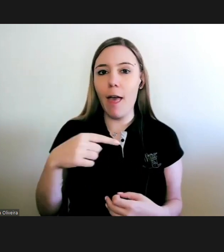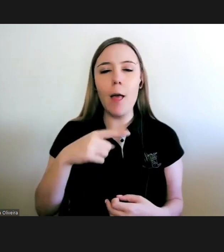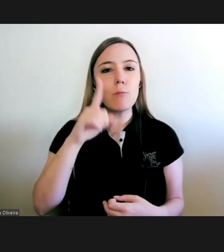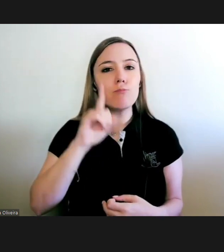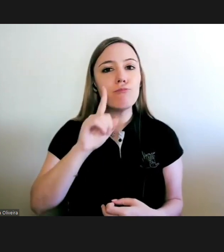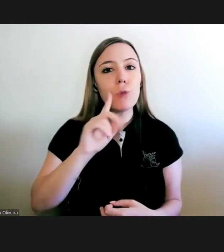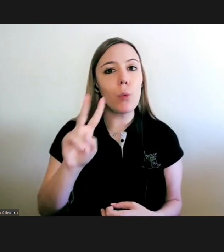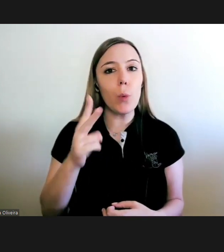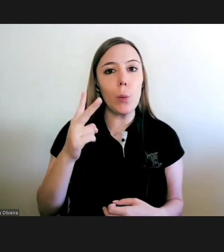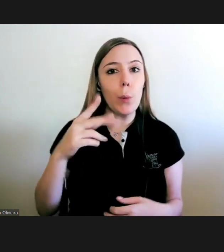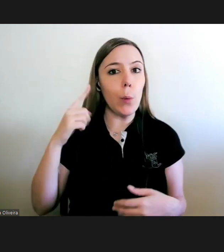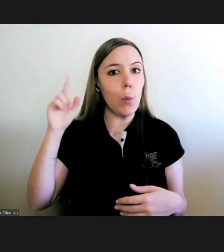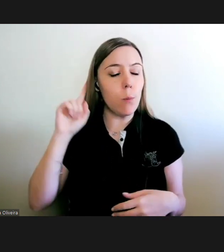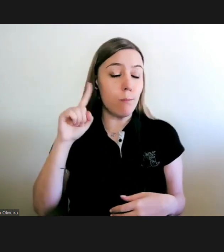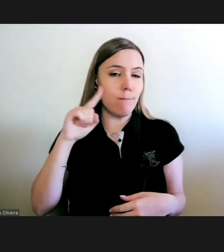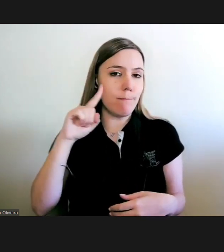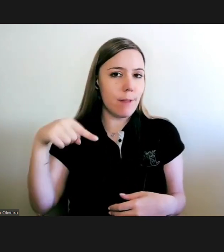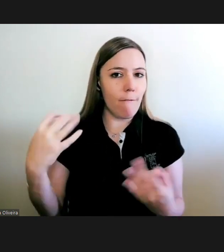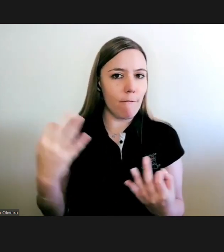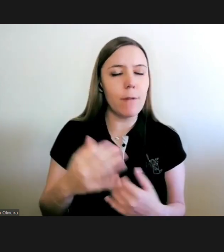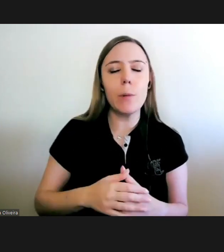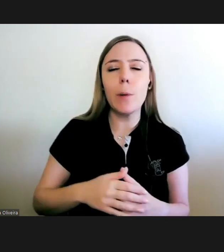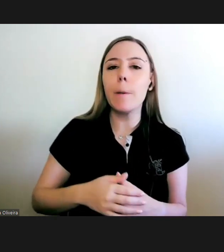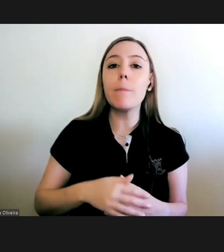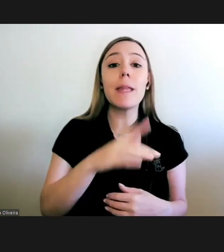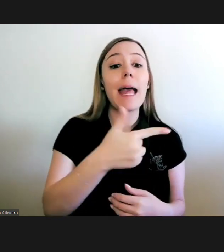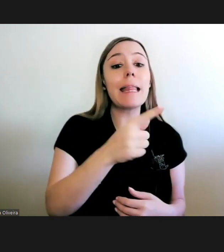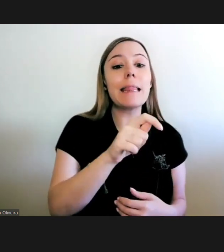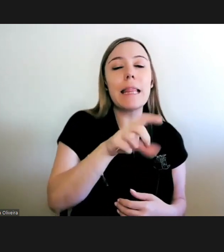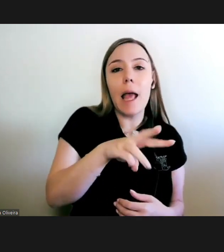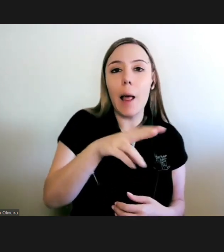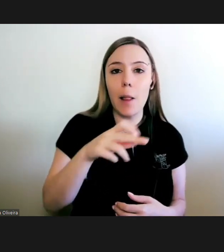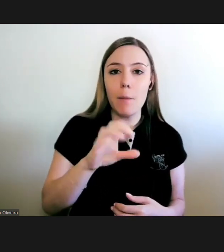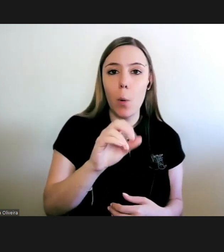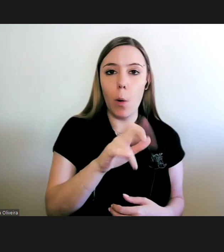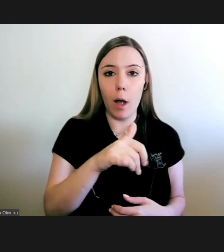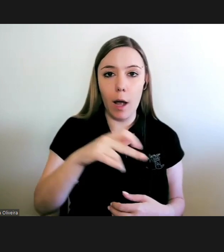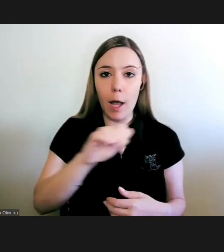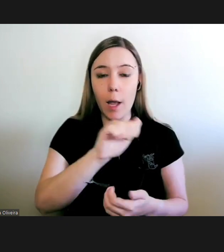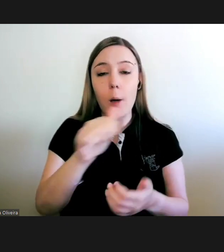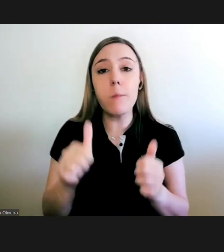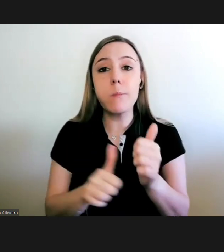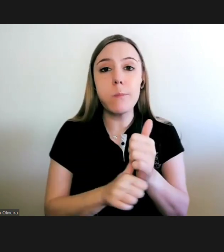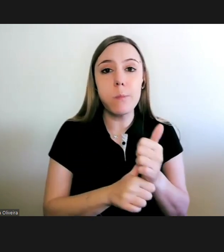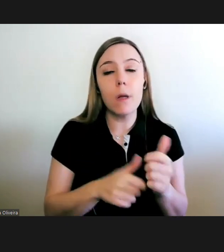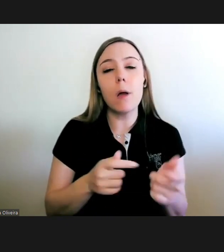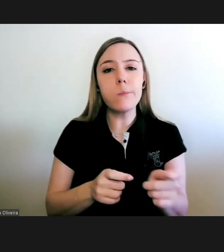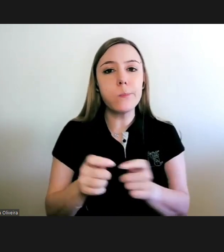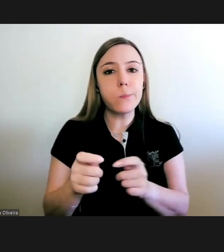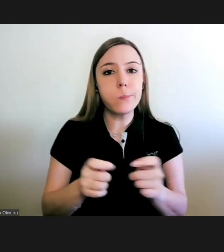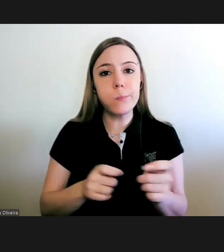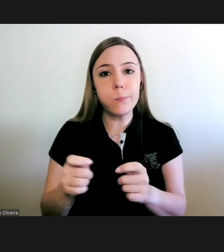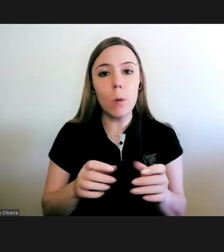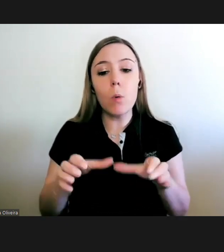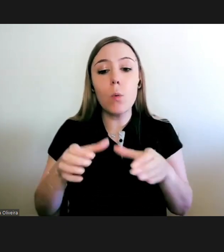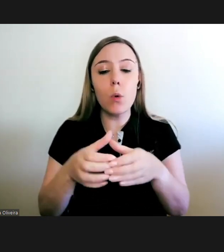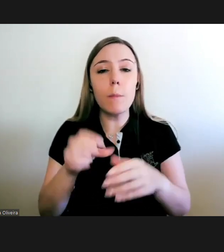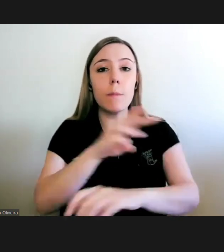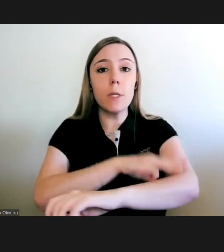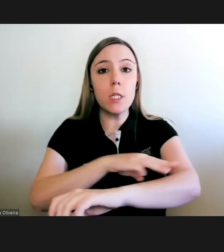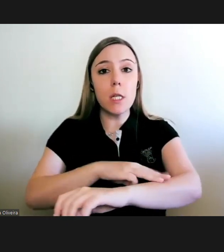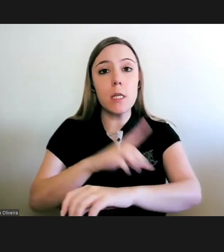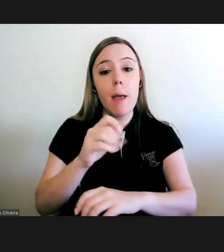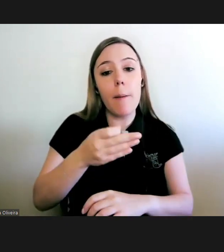de renome. São elas Telma Correia, vogal executiva do Conselho de Administração da EPAL S.A. e do Conselho